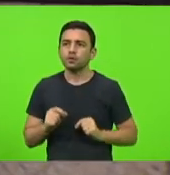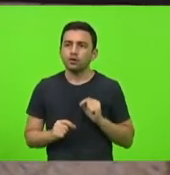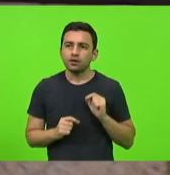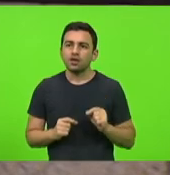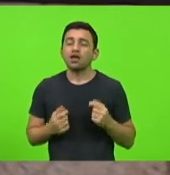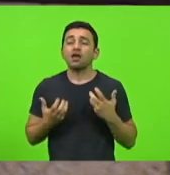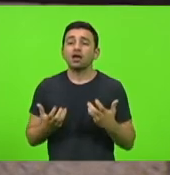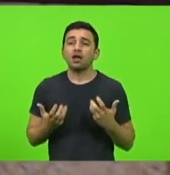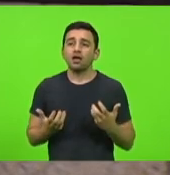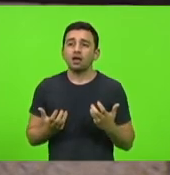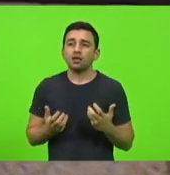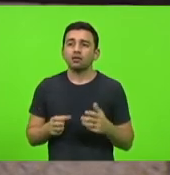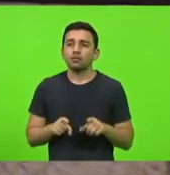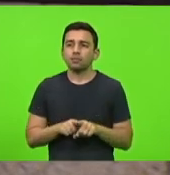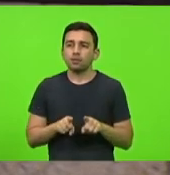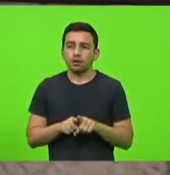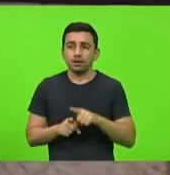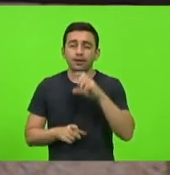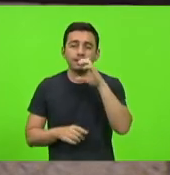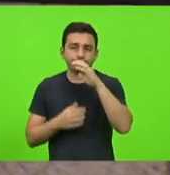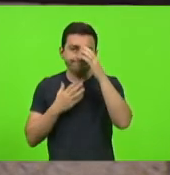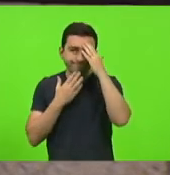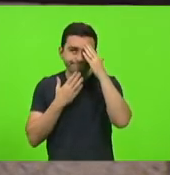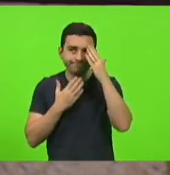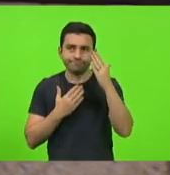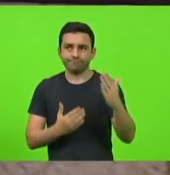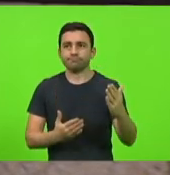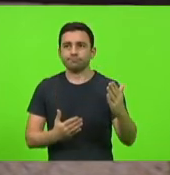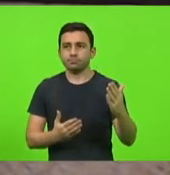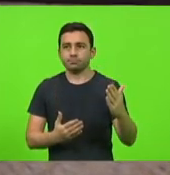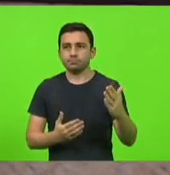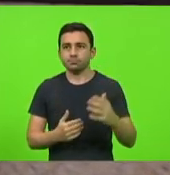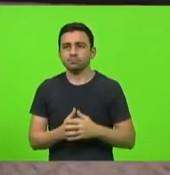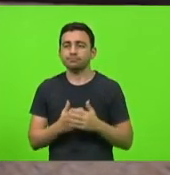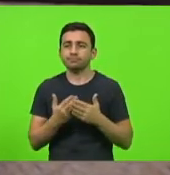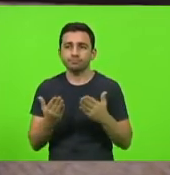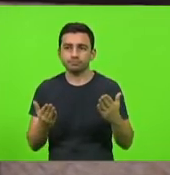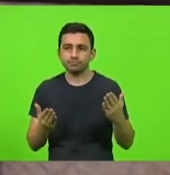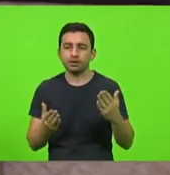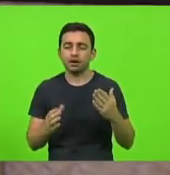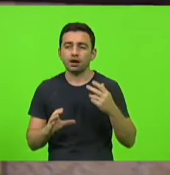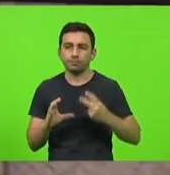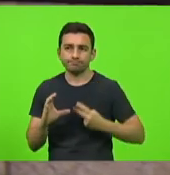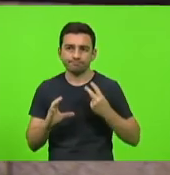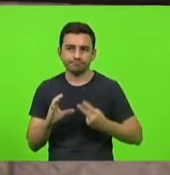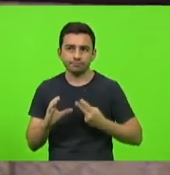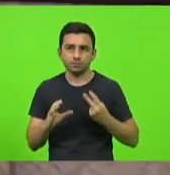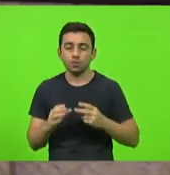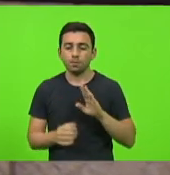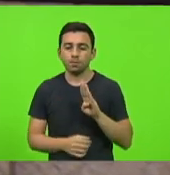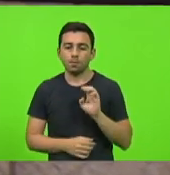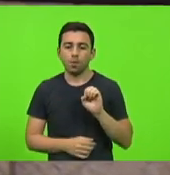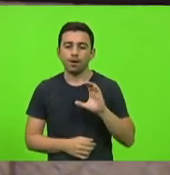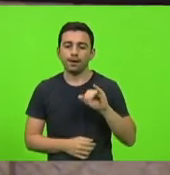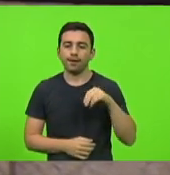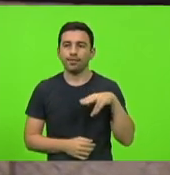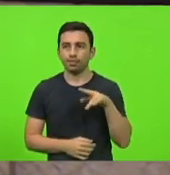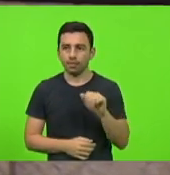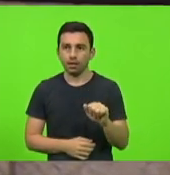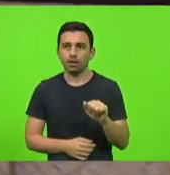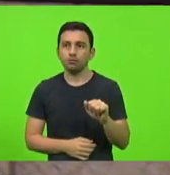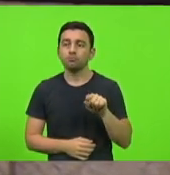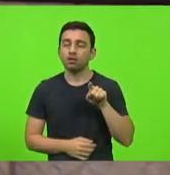um rápido agradecimento à Câmara de Vereadores de Bocaina do Sul, que nos